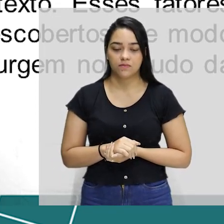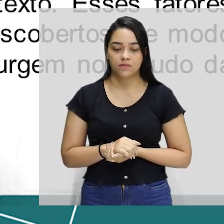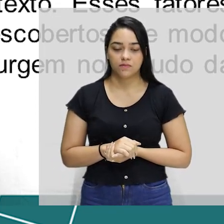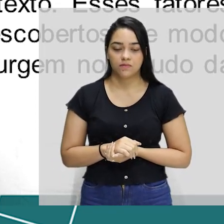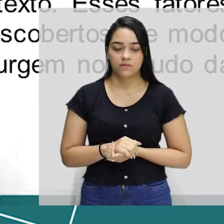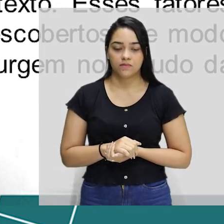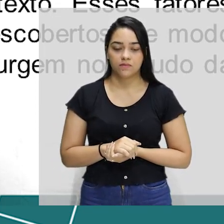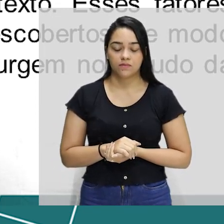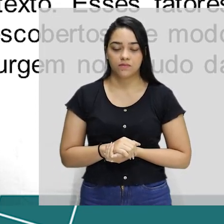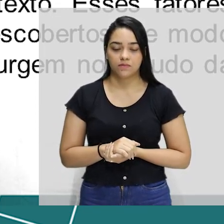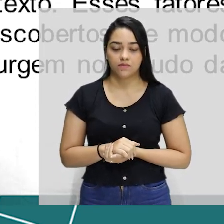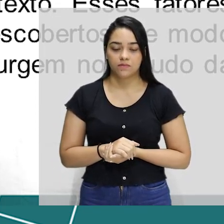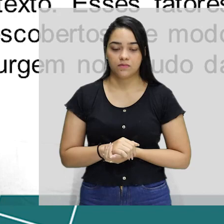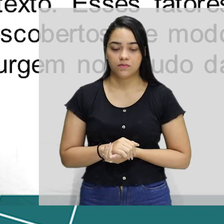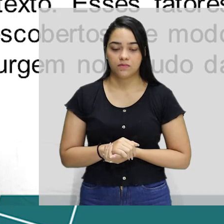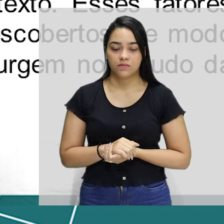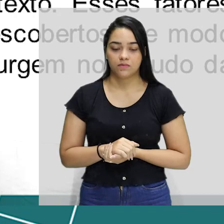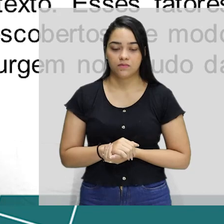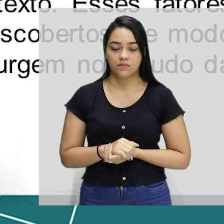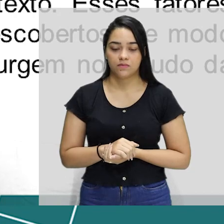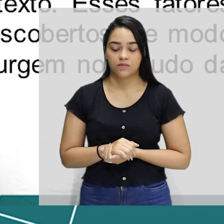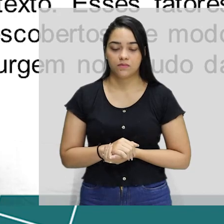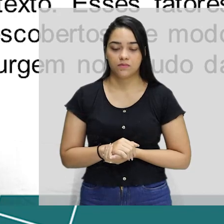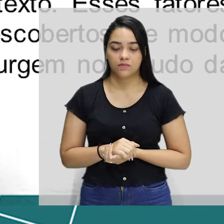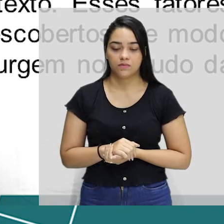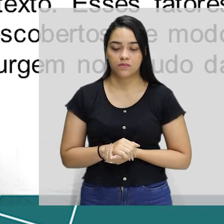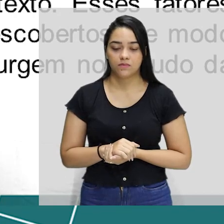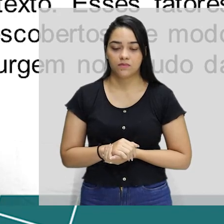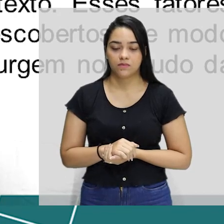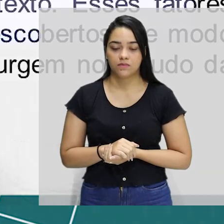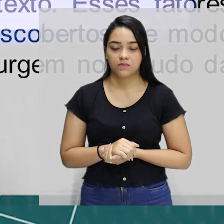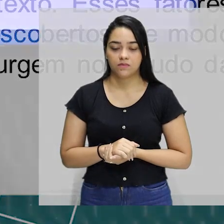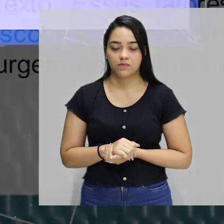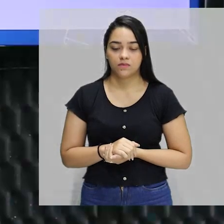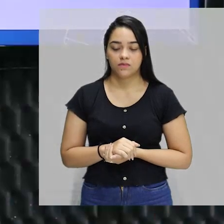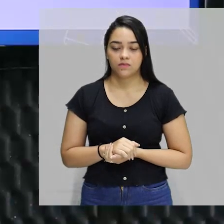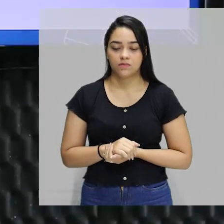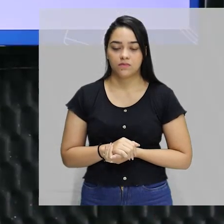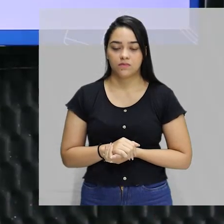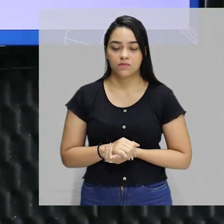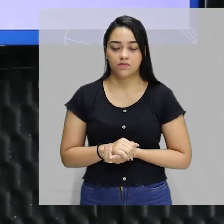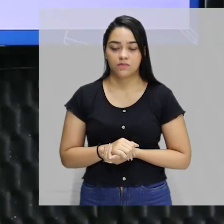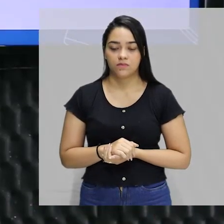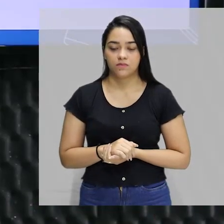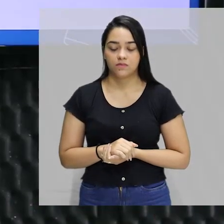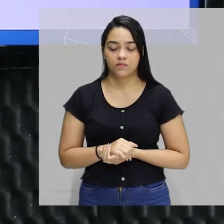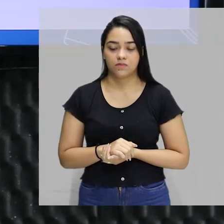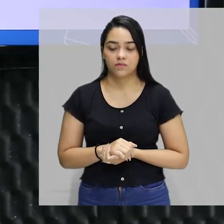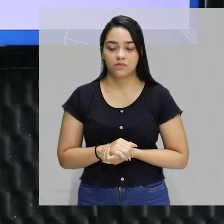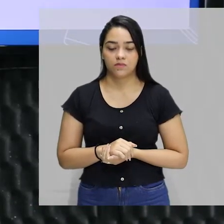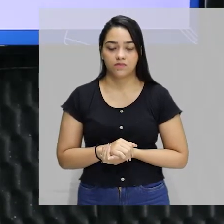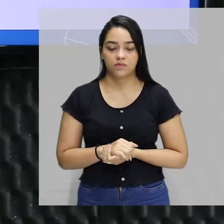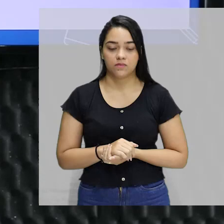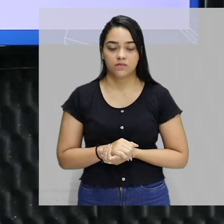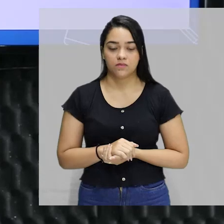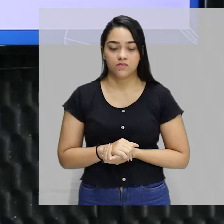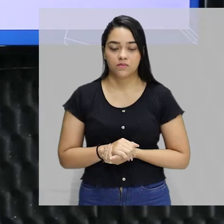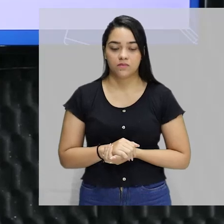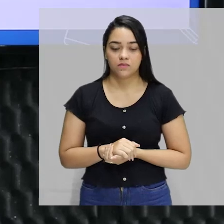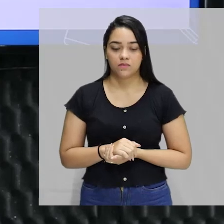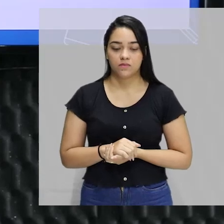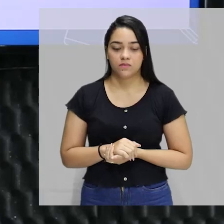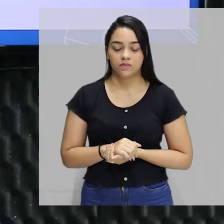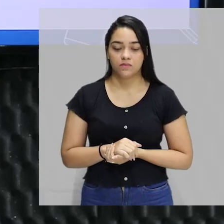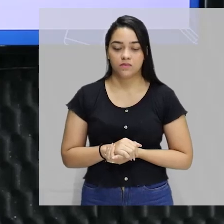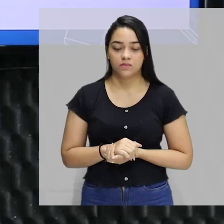influenciam tanto a produção quanto a recepção ou a compreensão do texto. Esses fatores continuam